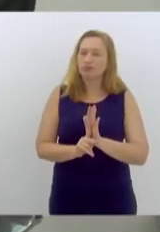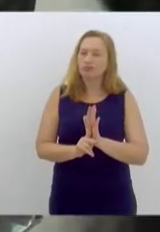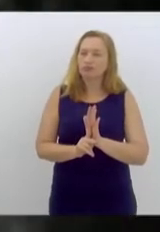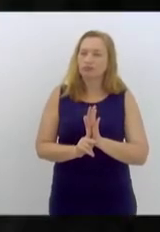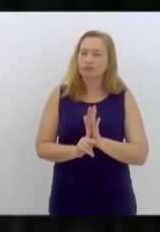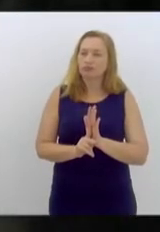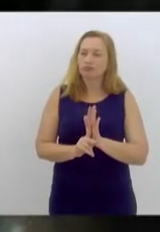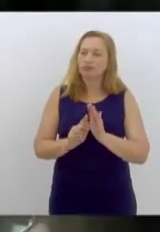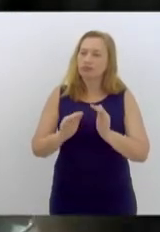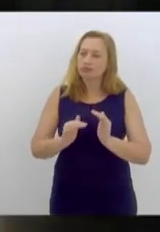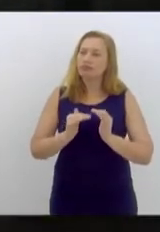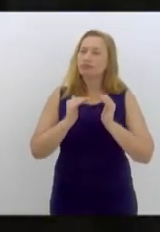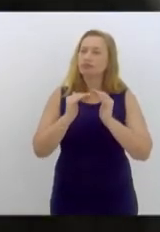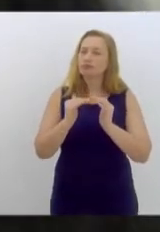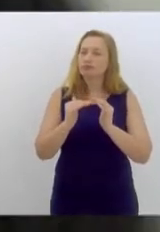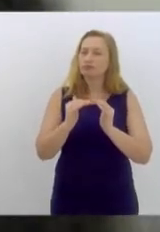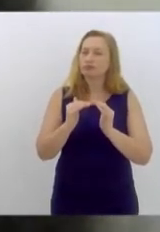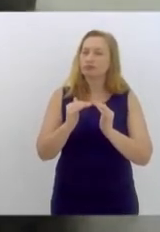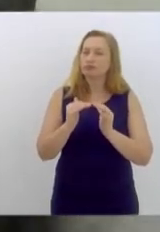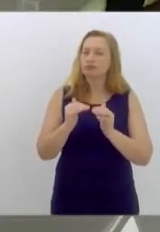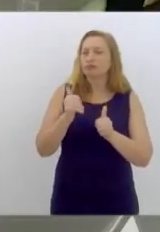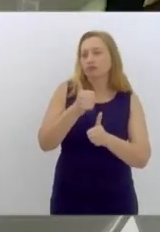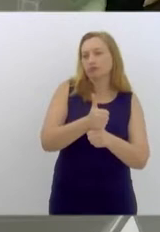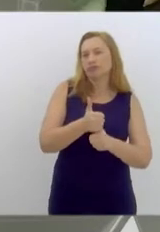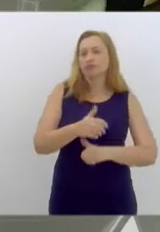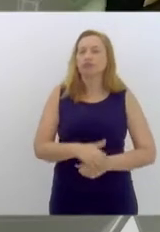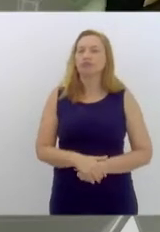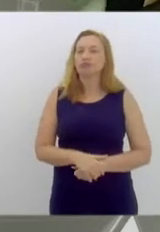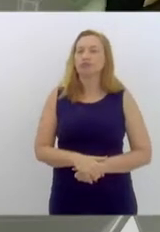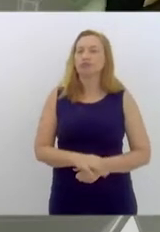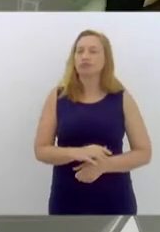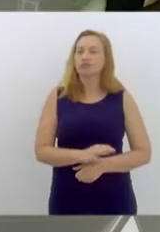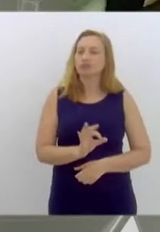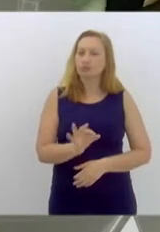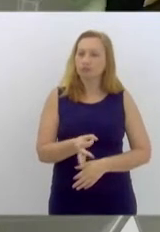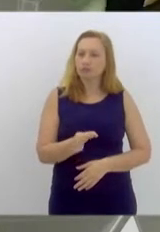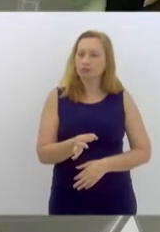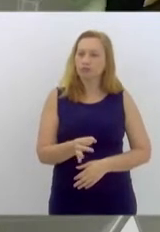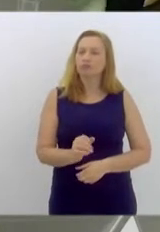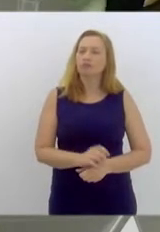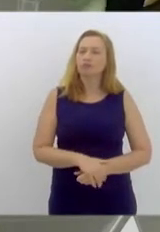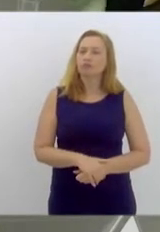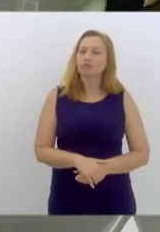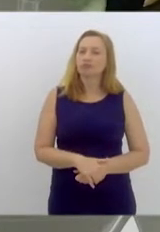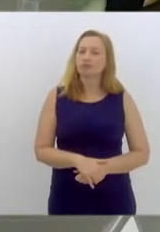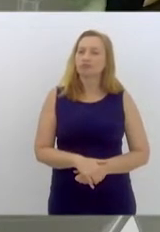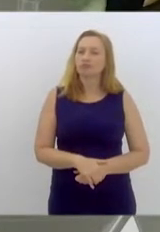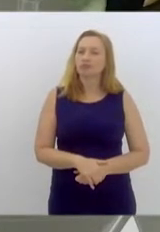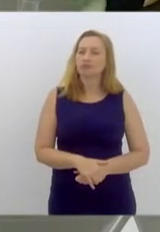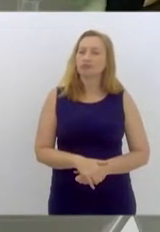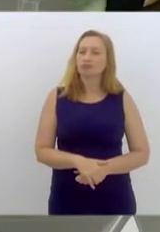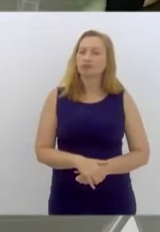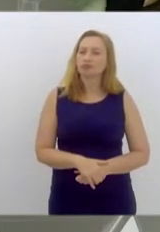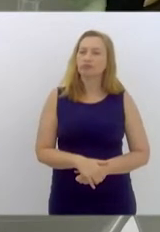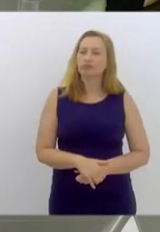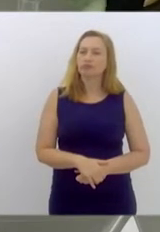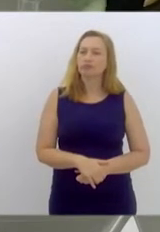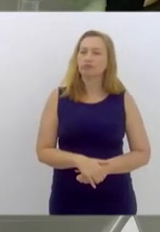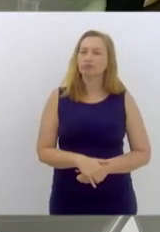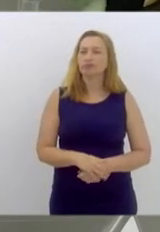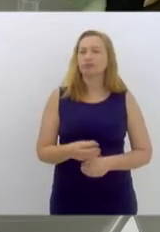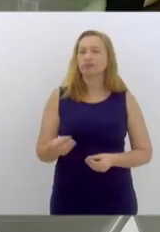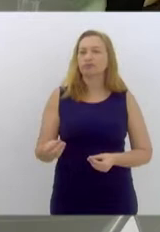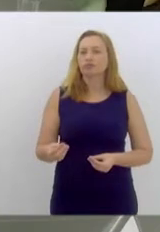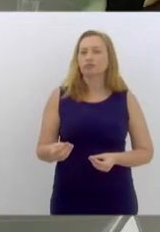do substitutivo, e, evidentemente, com as bancadas podendo destacar emendas.